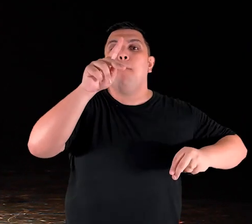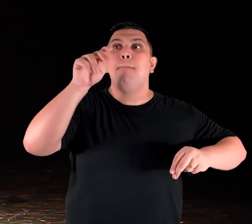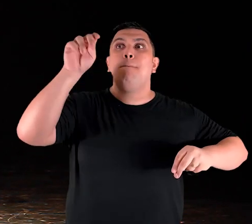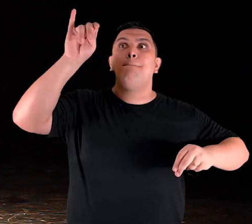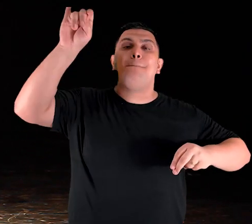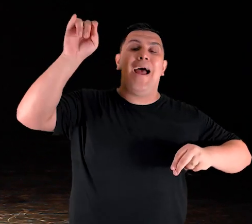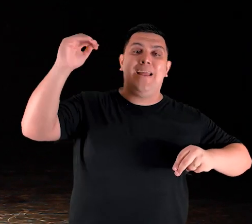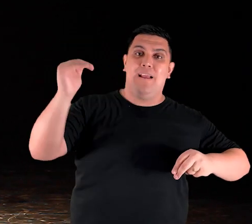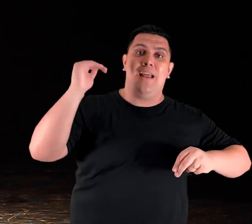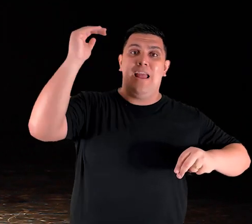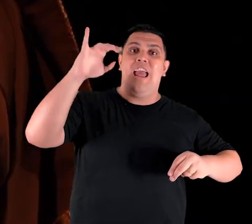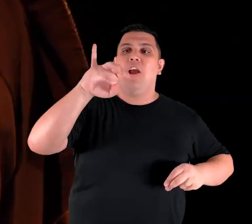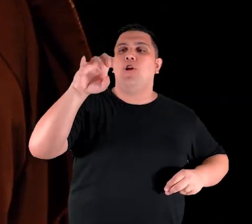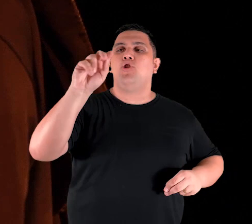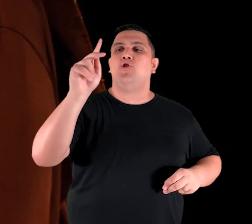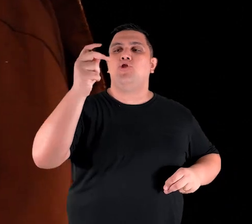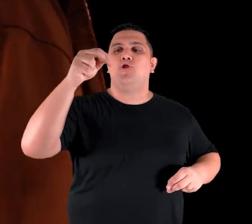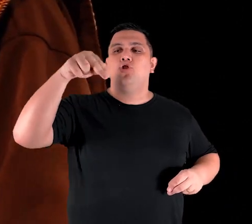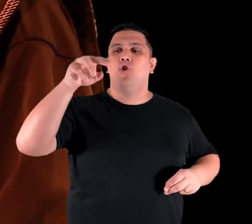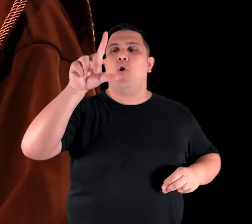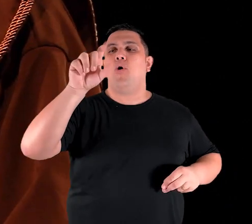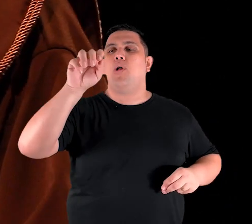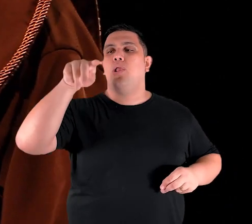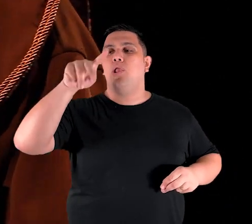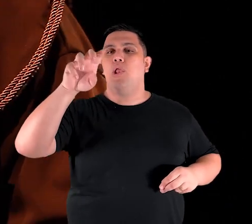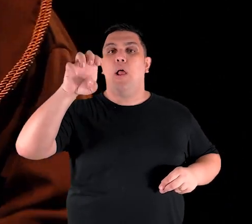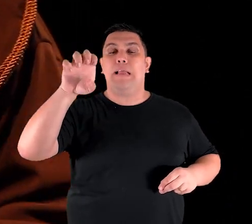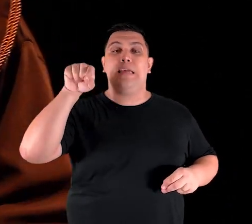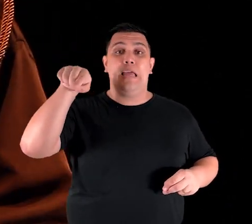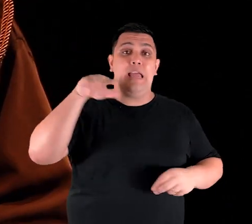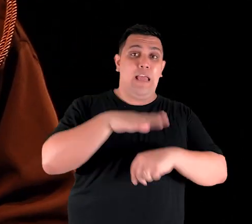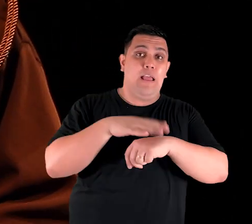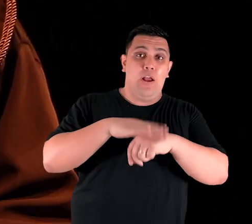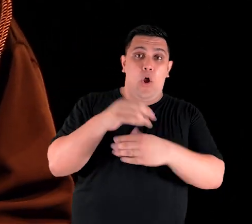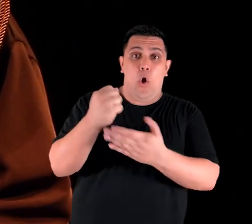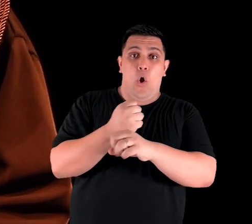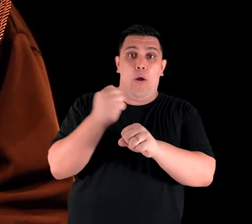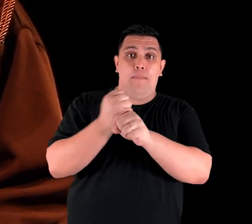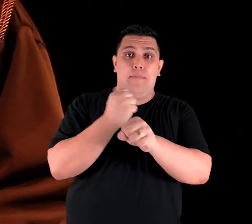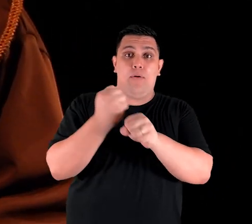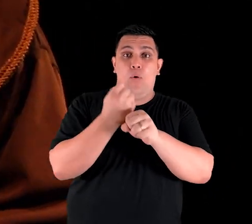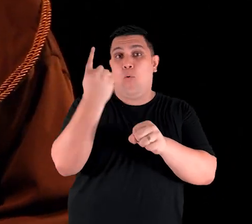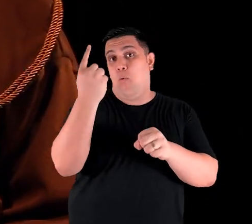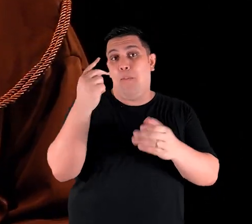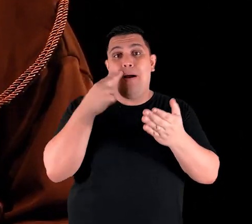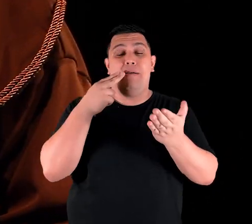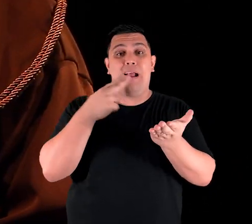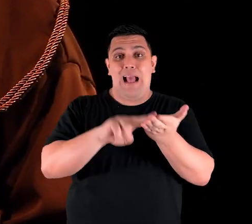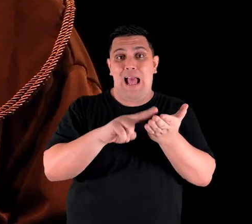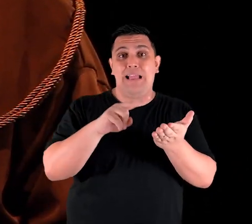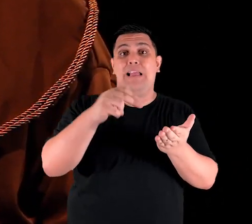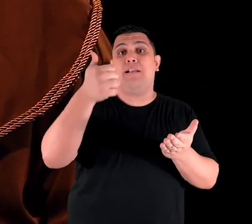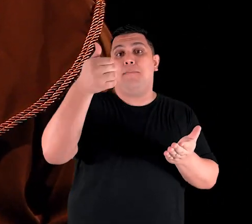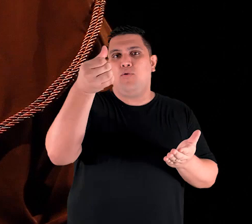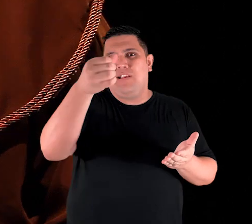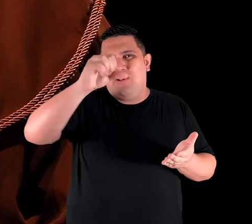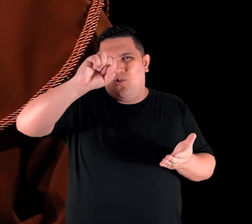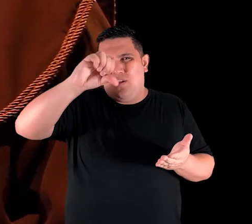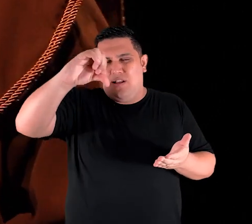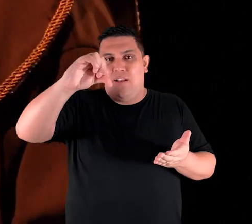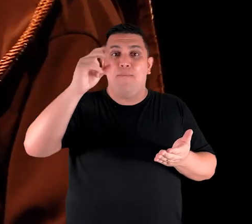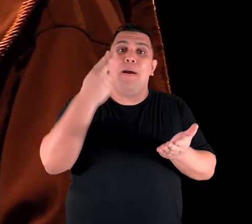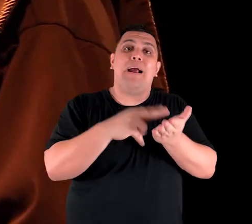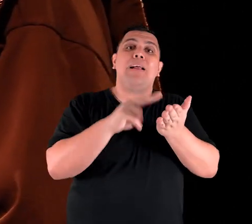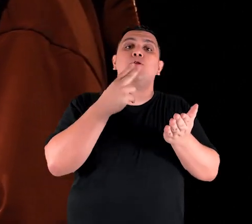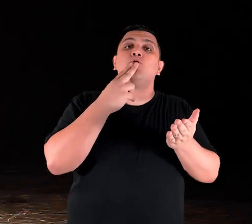liberalismo, foi John Locke, com suas obras Uma Carta sobre a Tolerância, de 1689, e o